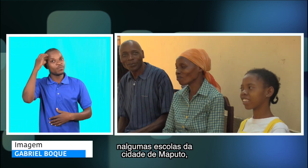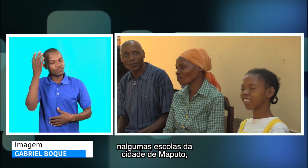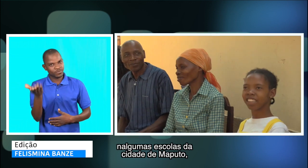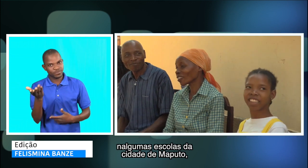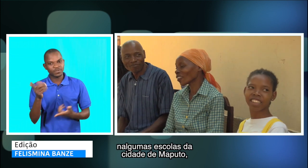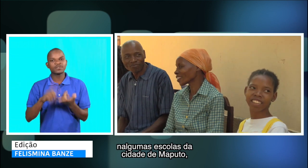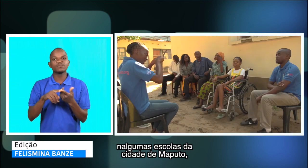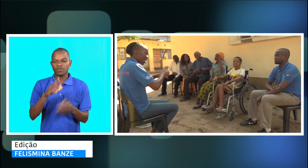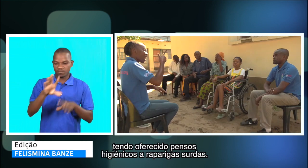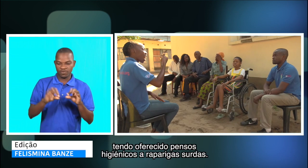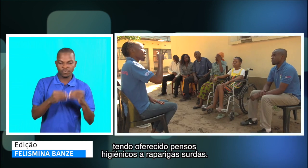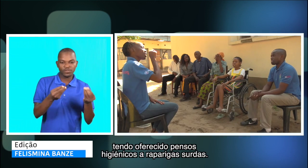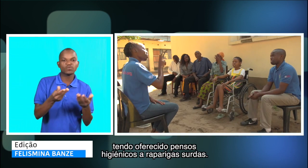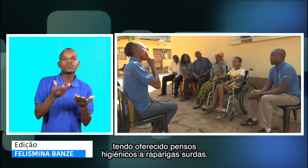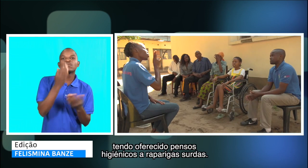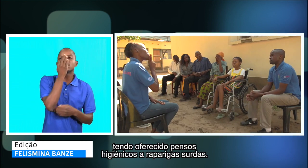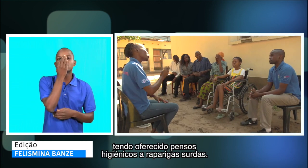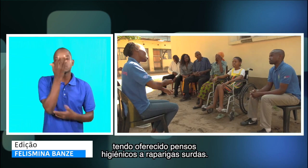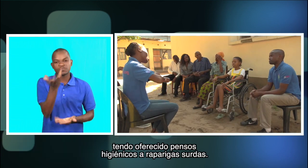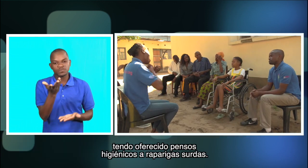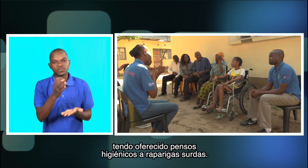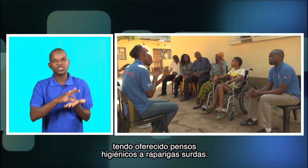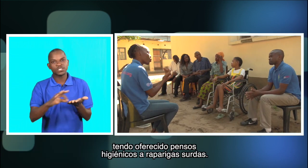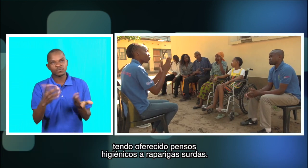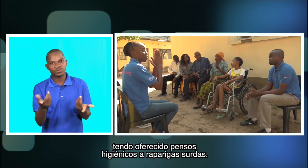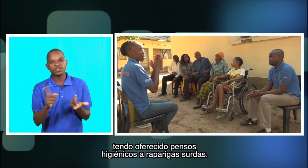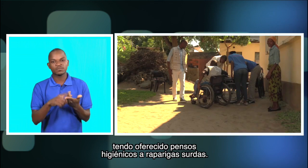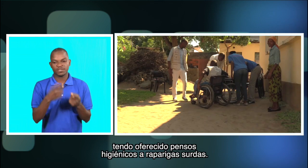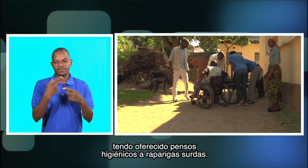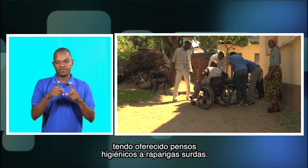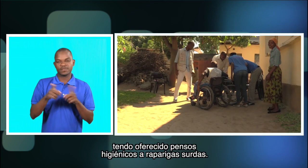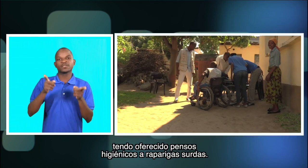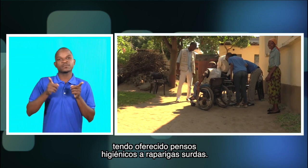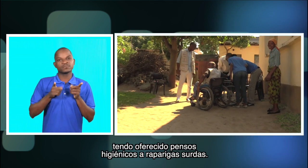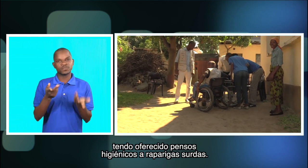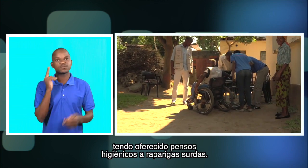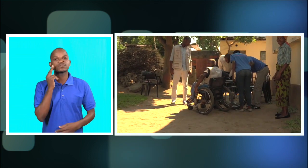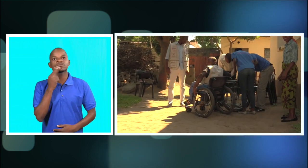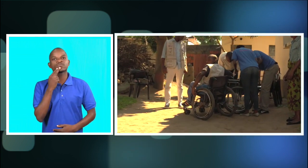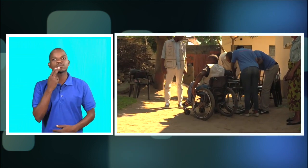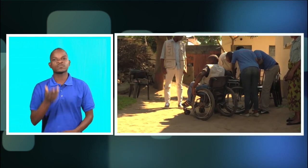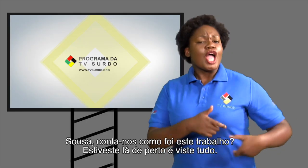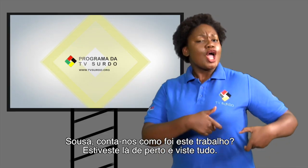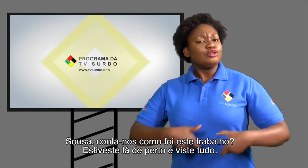da cidade de Maputo, tendo oferecido pensos higiênicos às raparigas surdas.